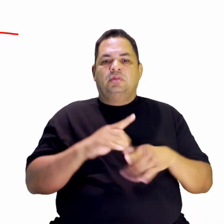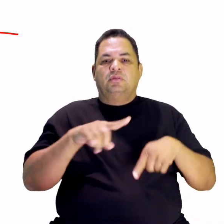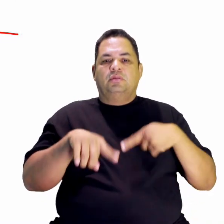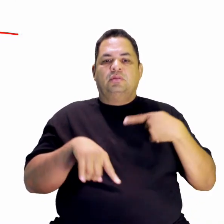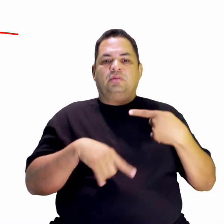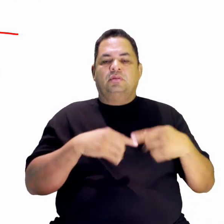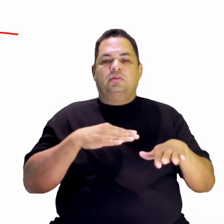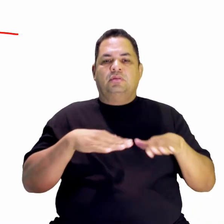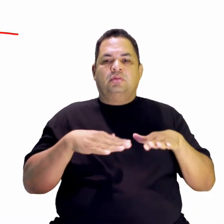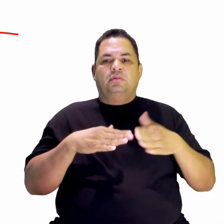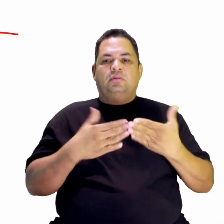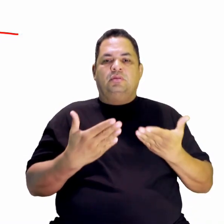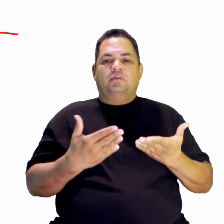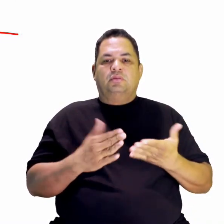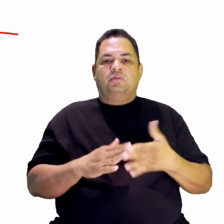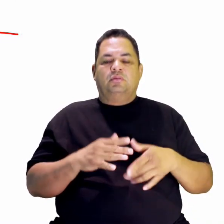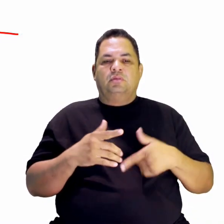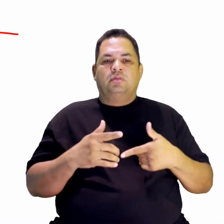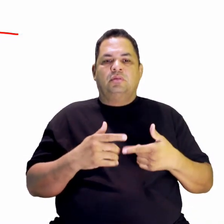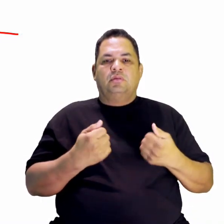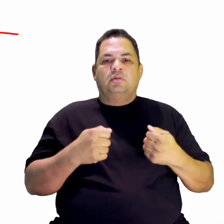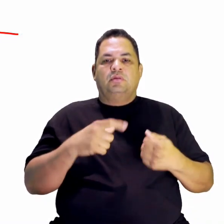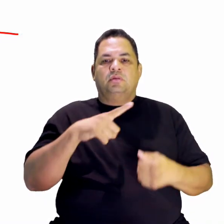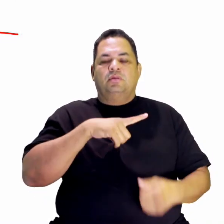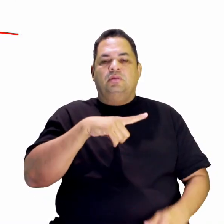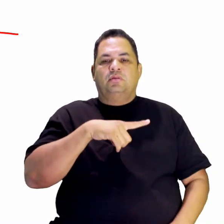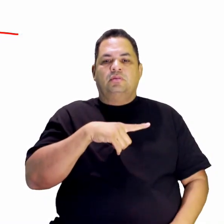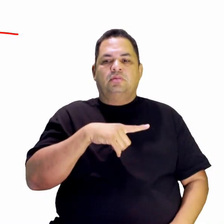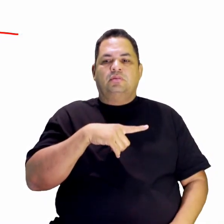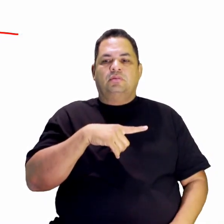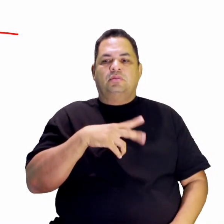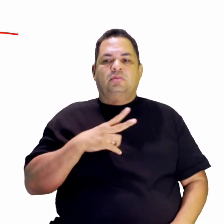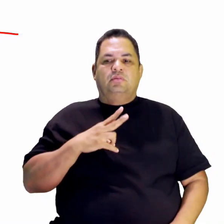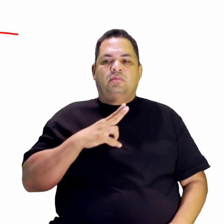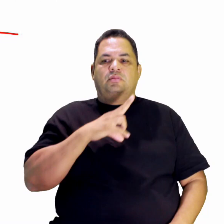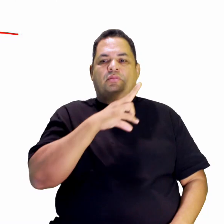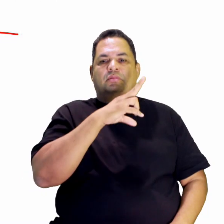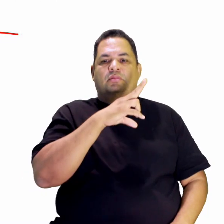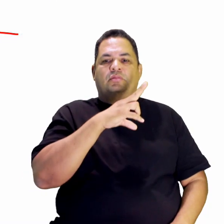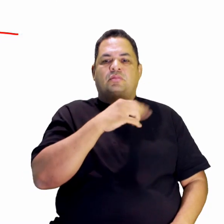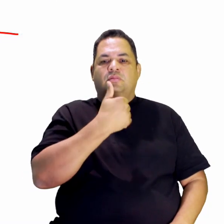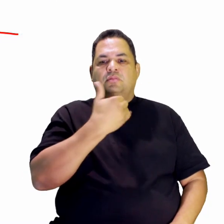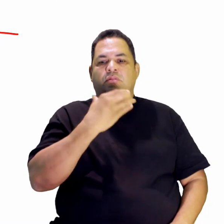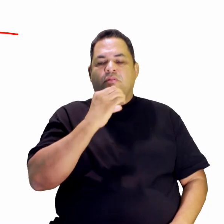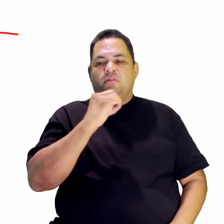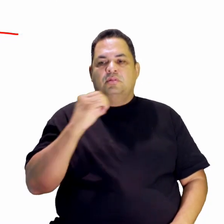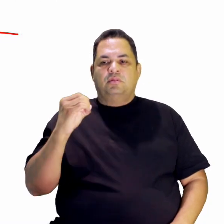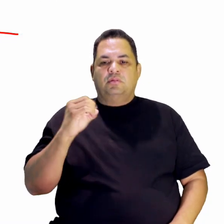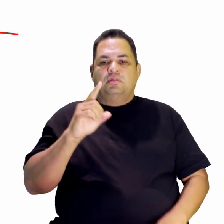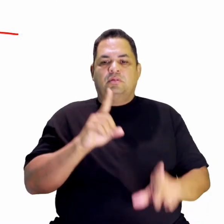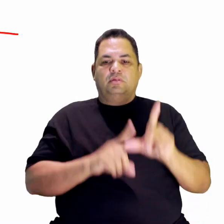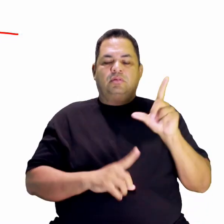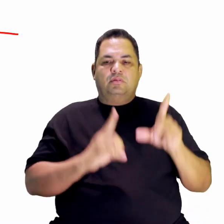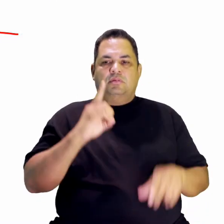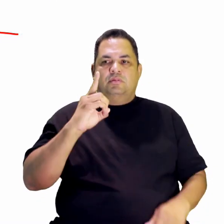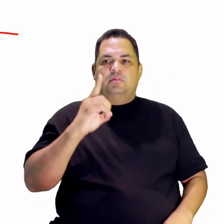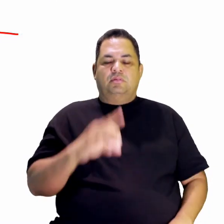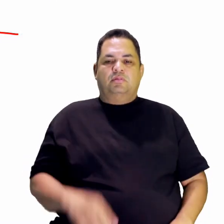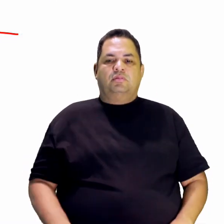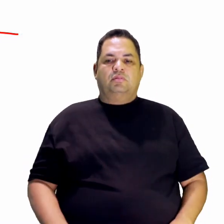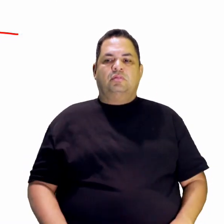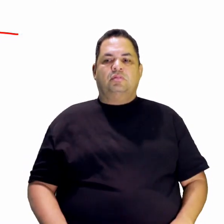Depois que o movimento está atuando, pode ter uma força de 100 newton, tá? Então, letra D,